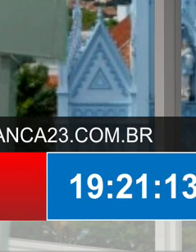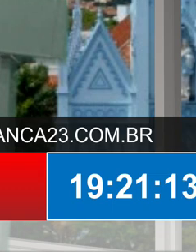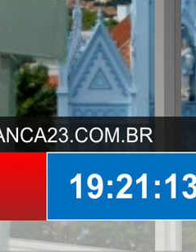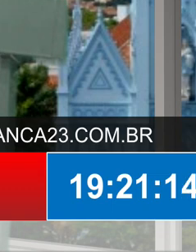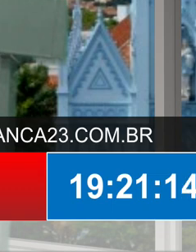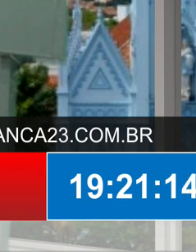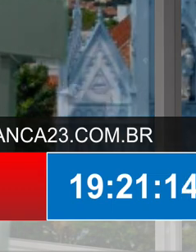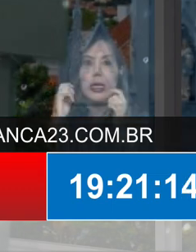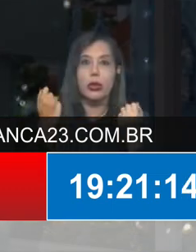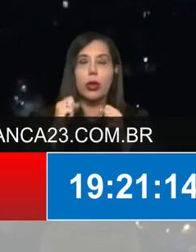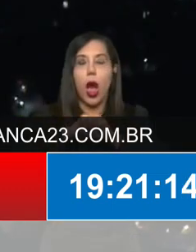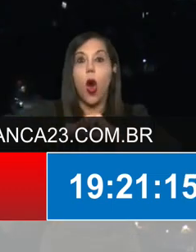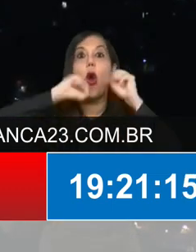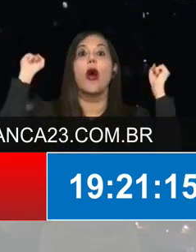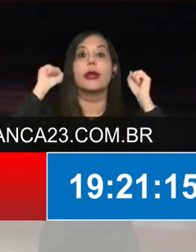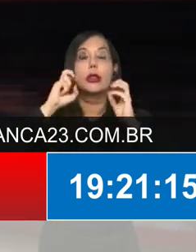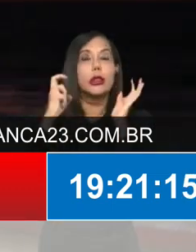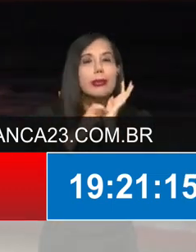ver a reportagem.